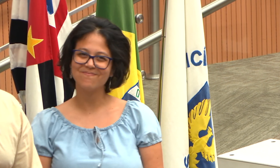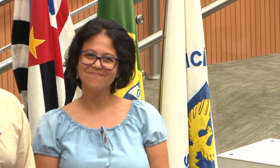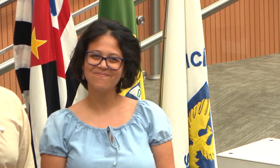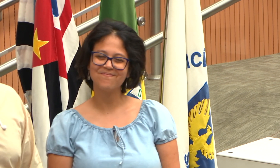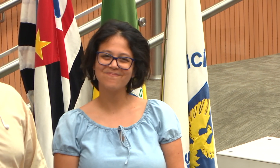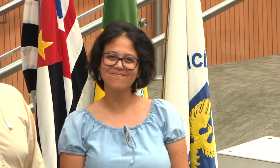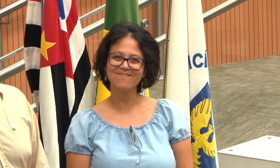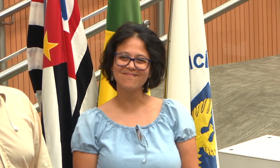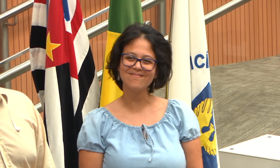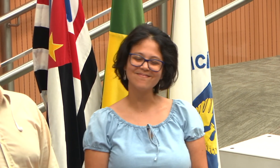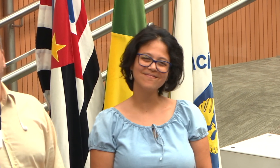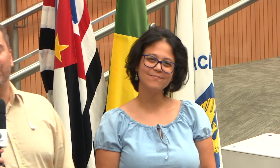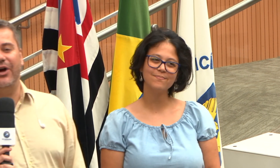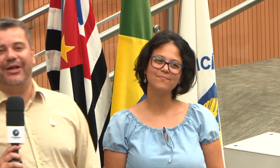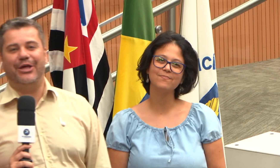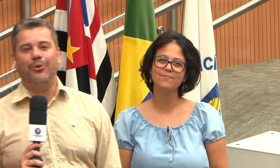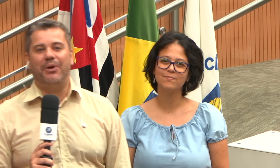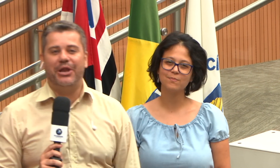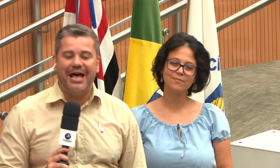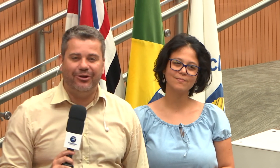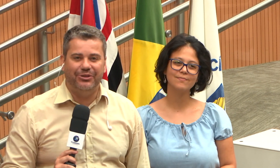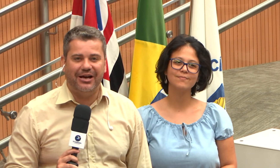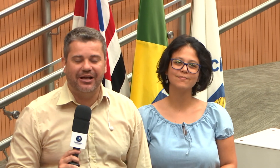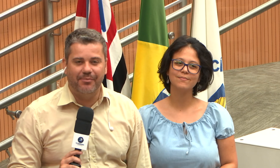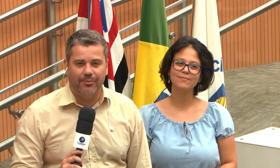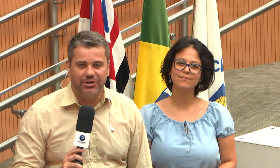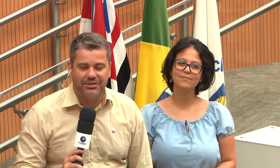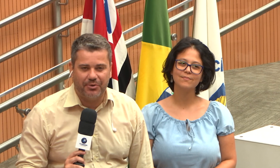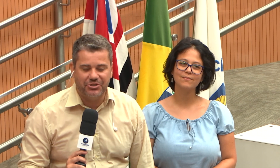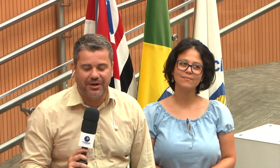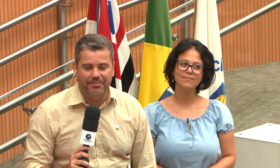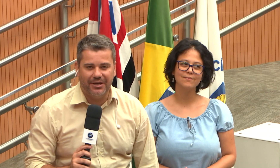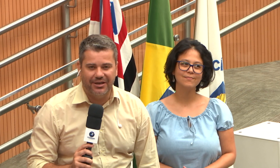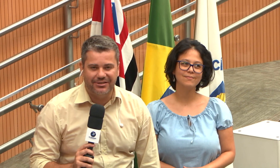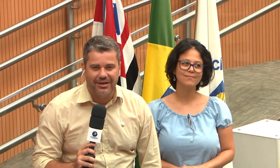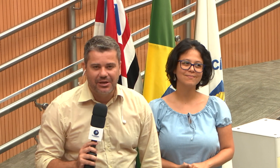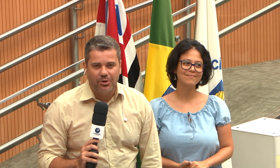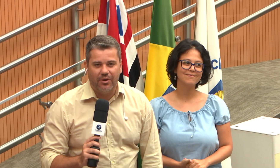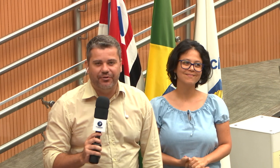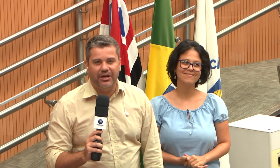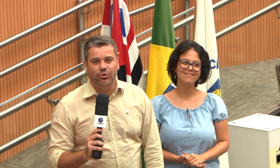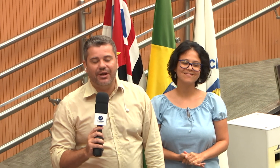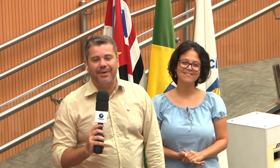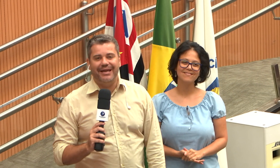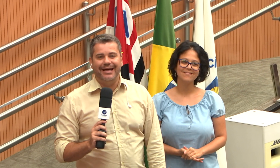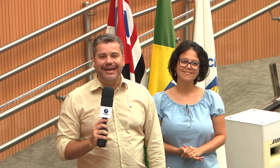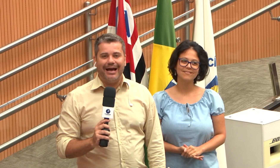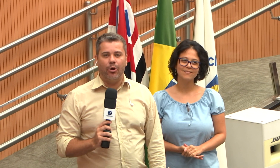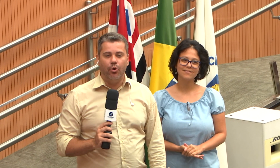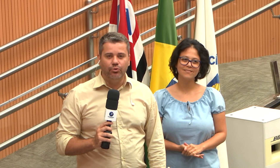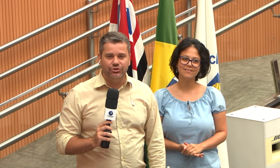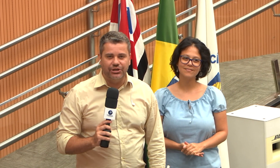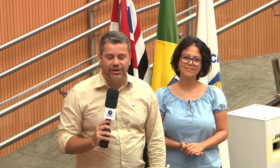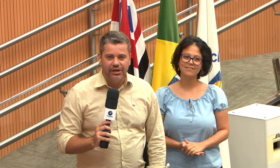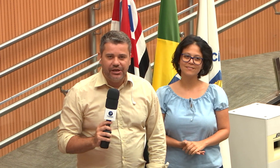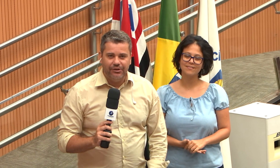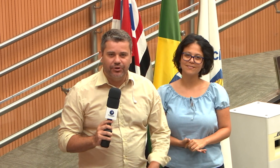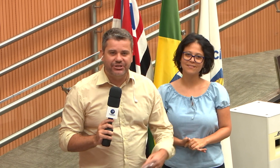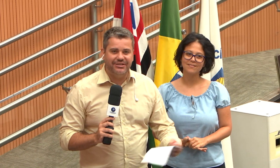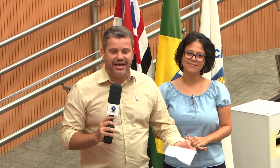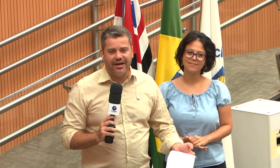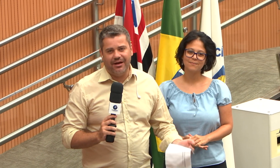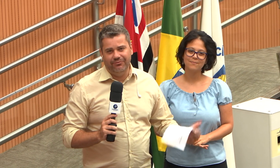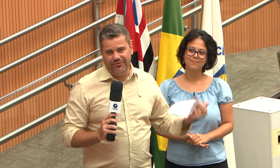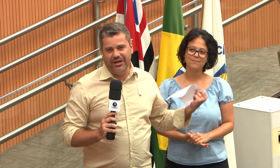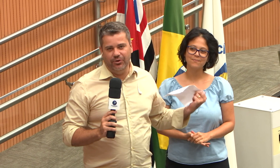muito obrigado. Conversamos ao vivo aqui no plenário da Câmara Municipal de Campinas com a vereadora Mariana Conte. E